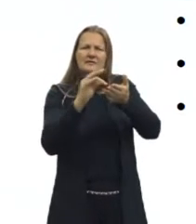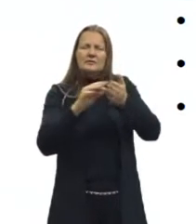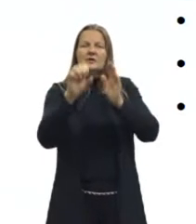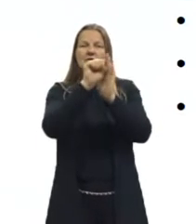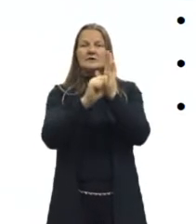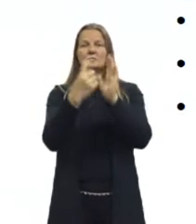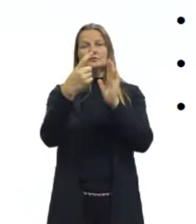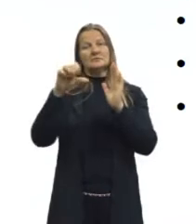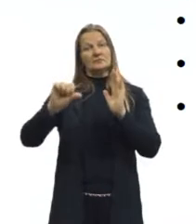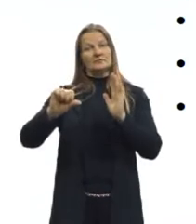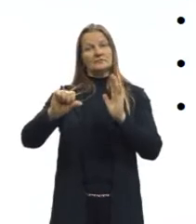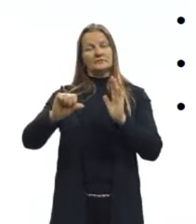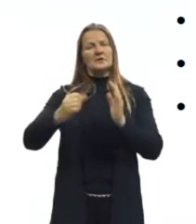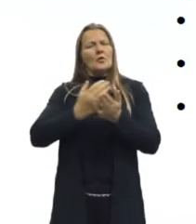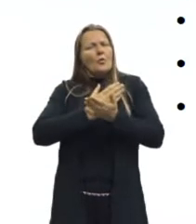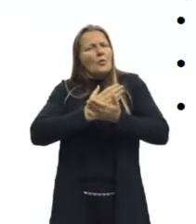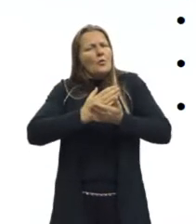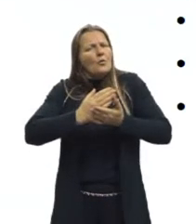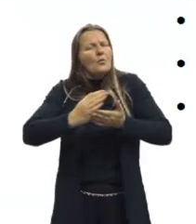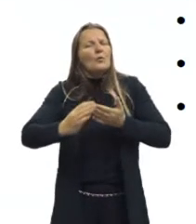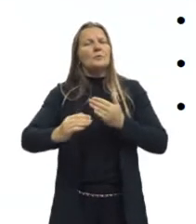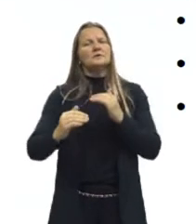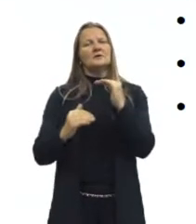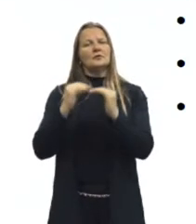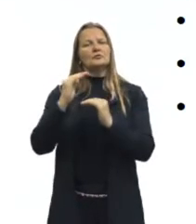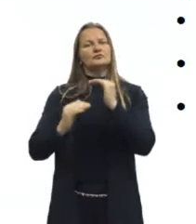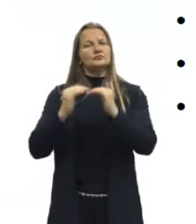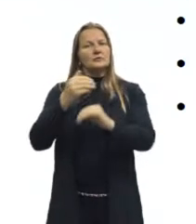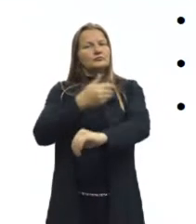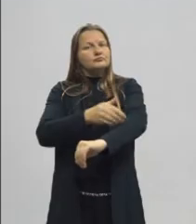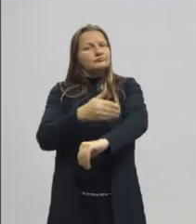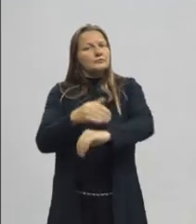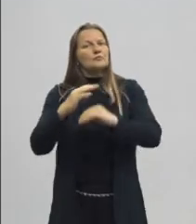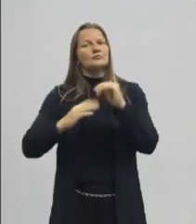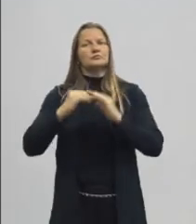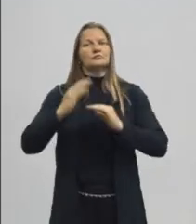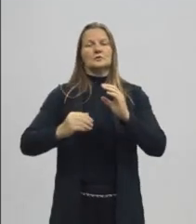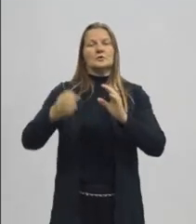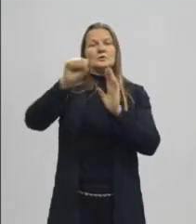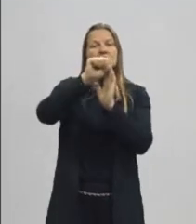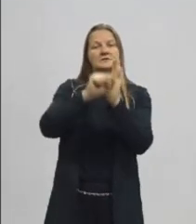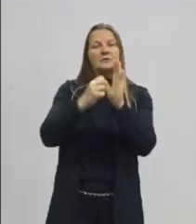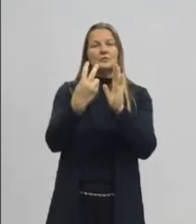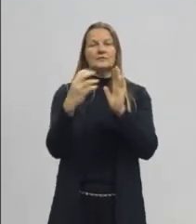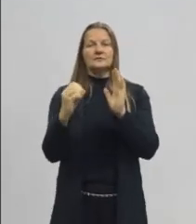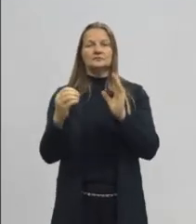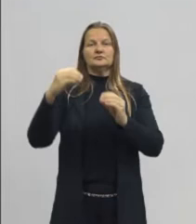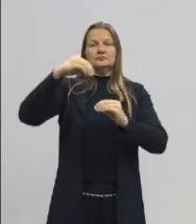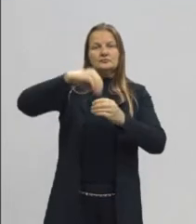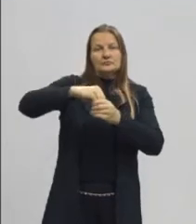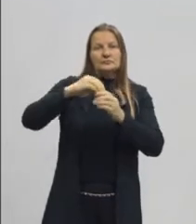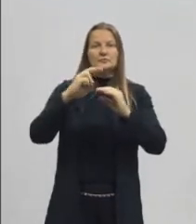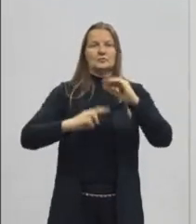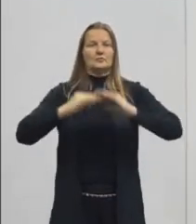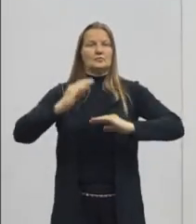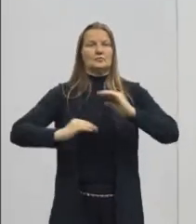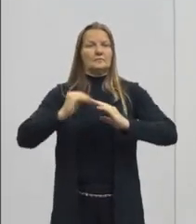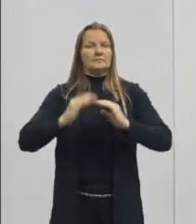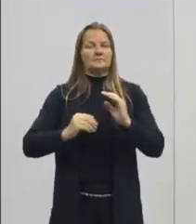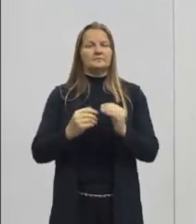século 19 e começaram a ser aplicadas em governos mais no século 20 e segundo essas teorias